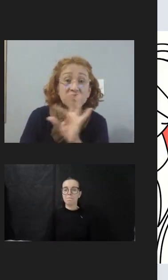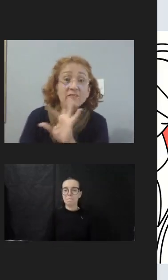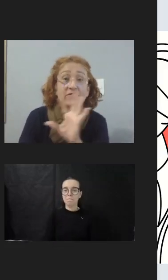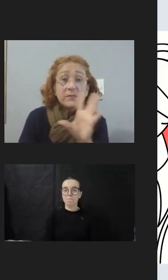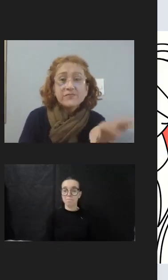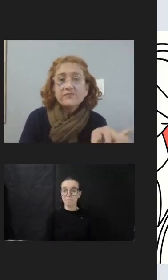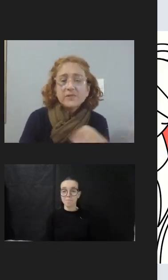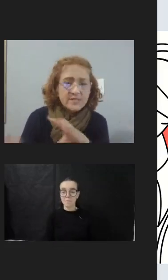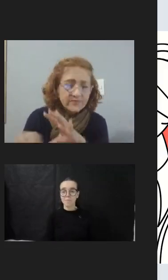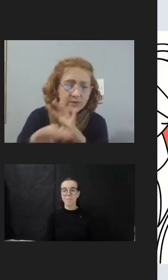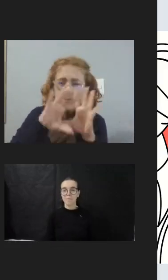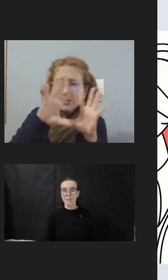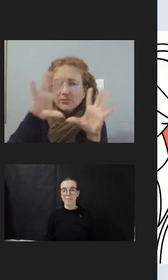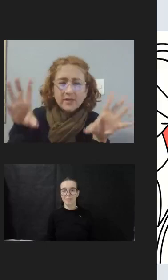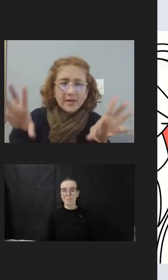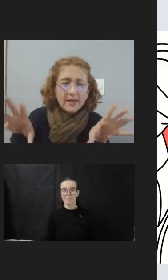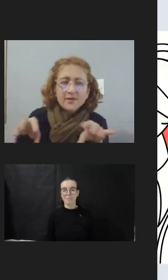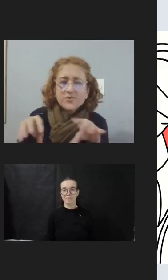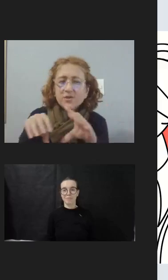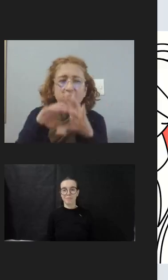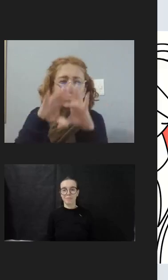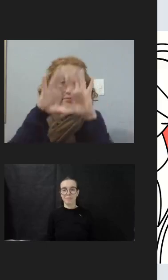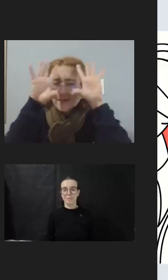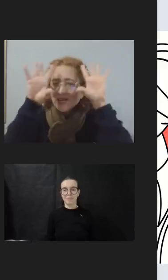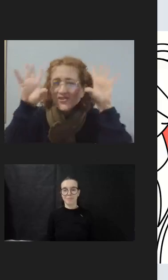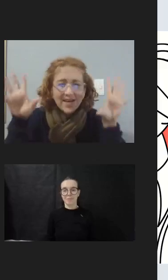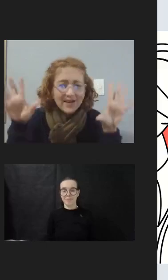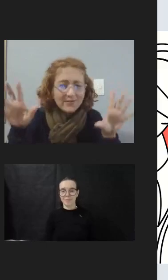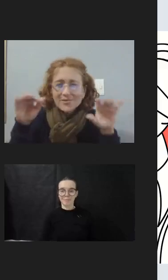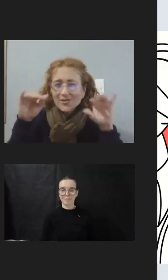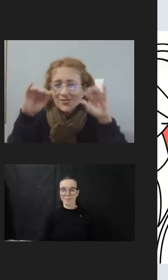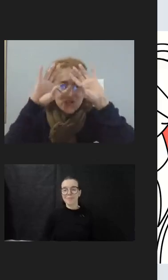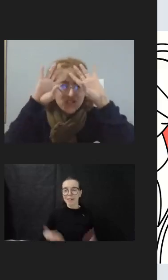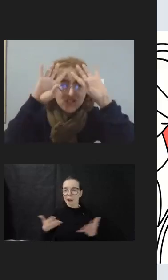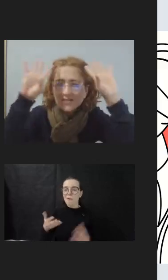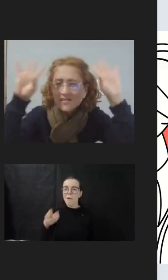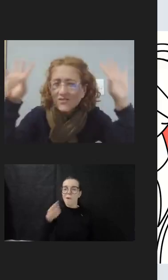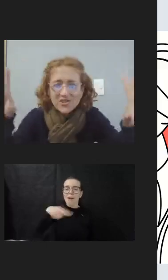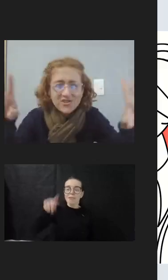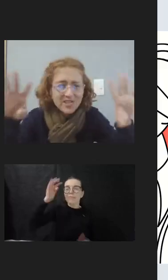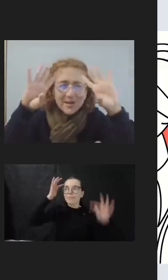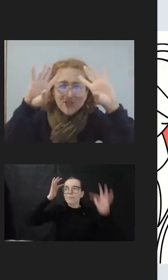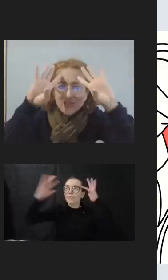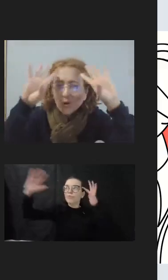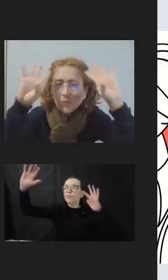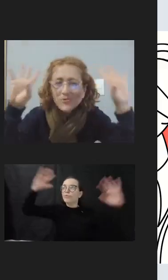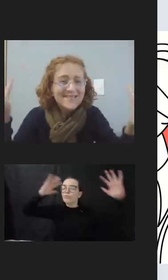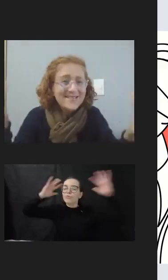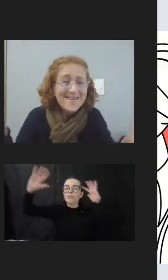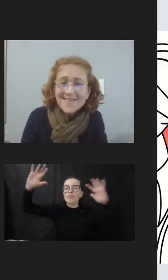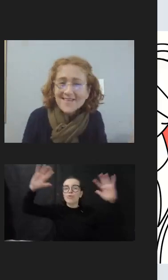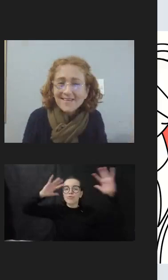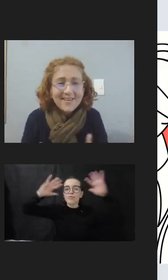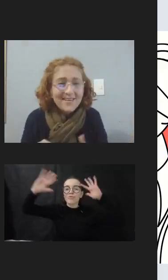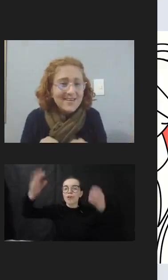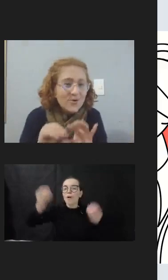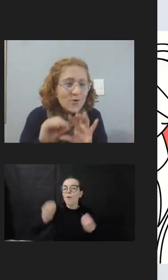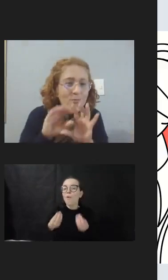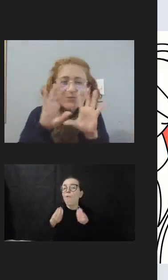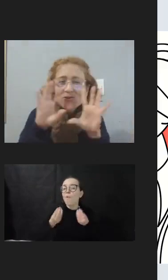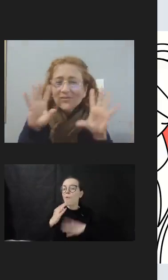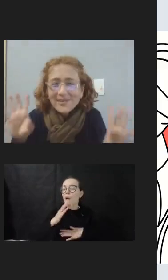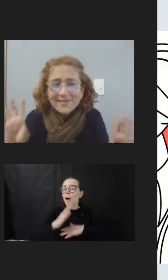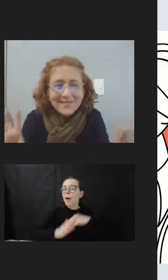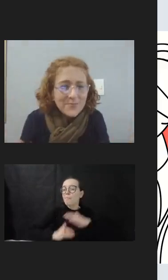Agora a gente vai, vamos tipo, imaginar, vamos usar nossa imaginação, agora a gente está imaginando como que seria